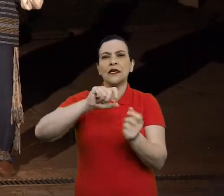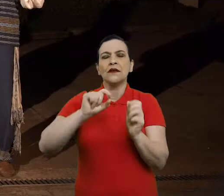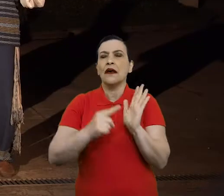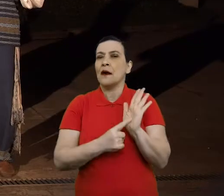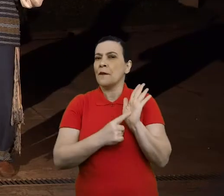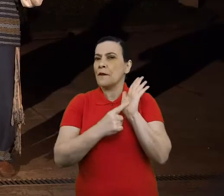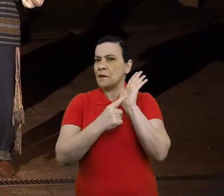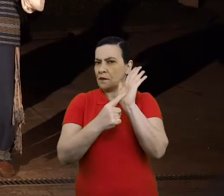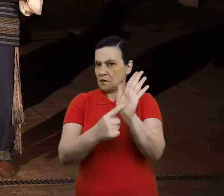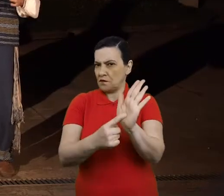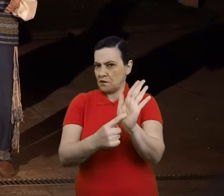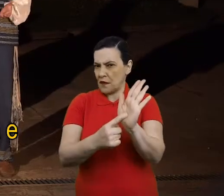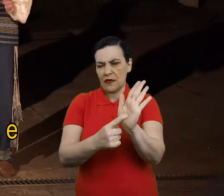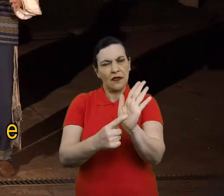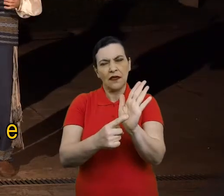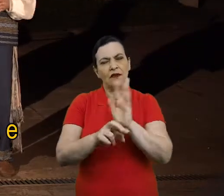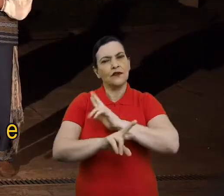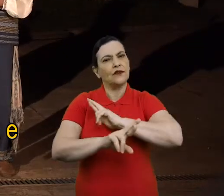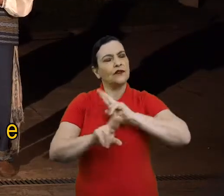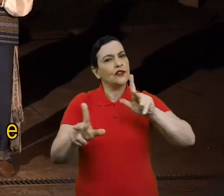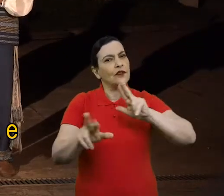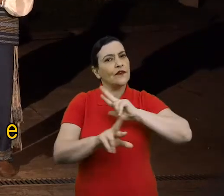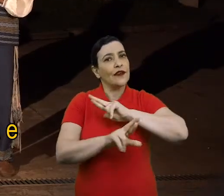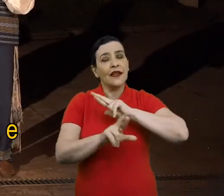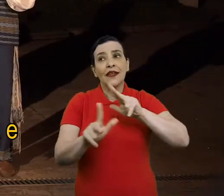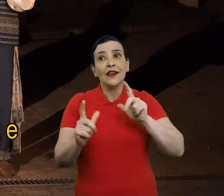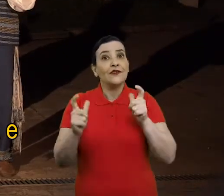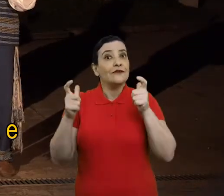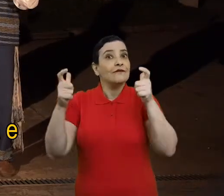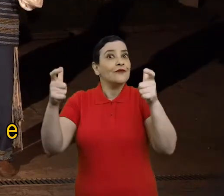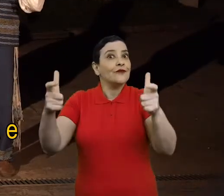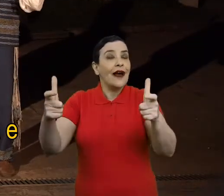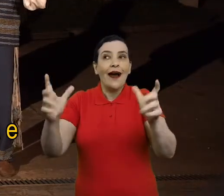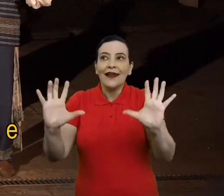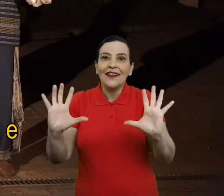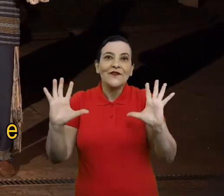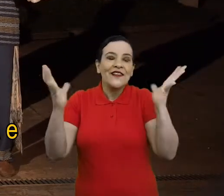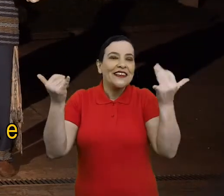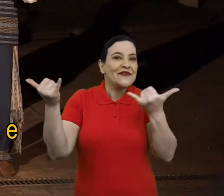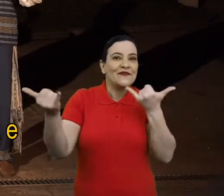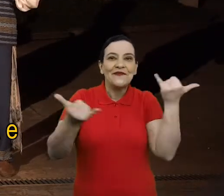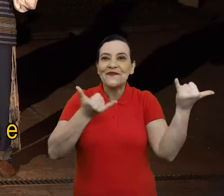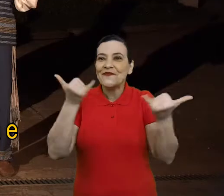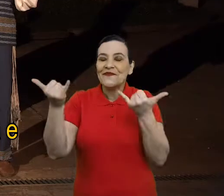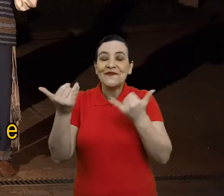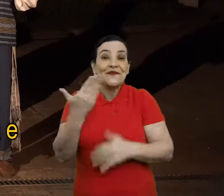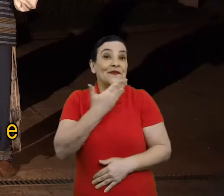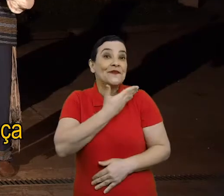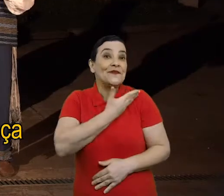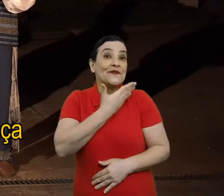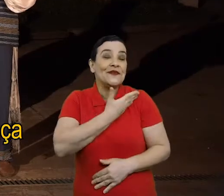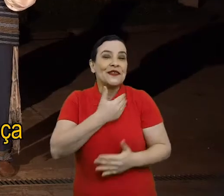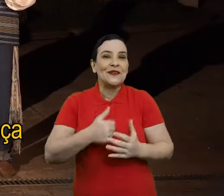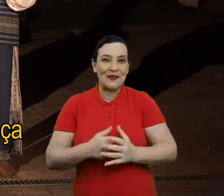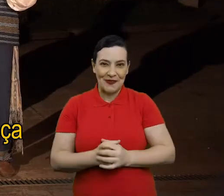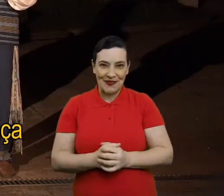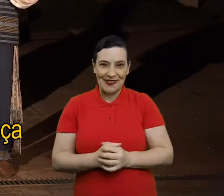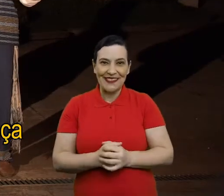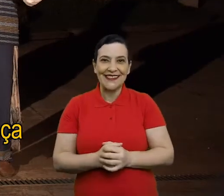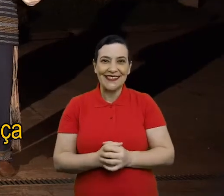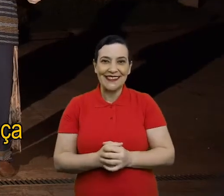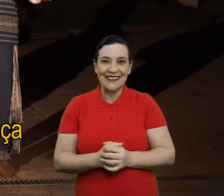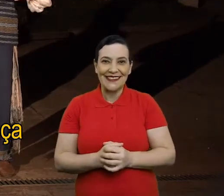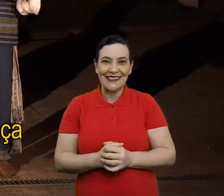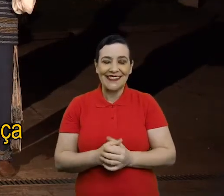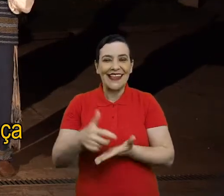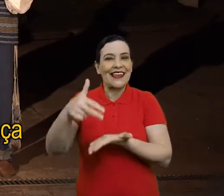para ser apresentada num palco. Ela é mais para você chegar numa festa e fazer uma brincadeira com os amigos. É uma dança